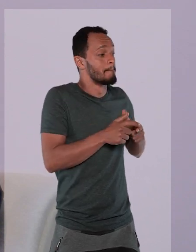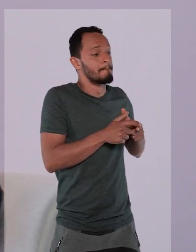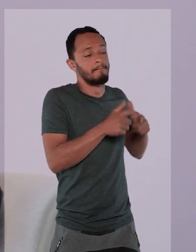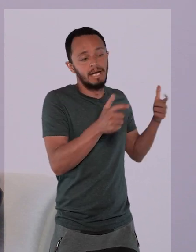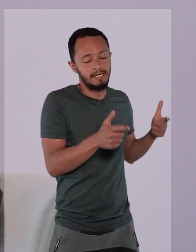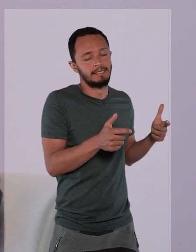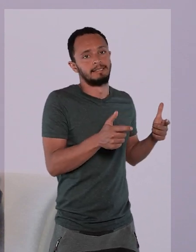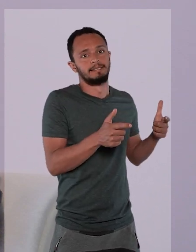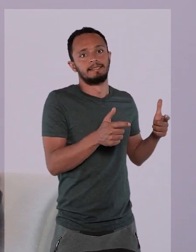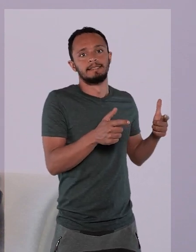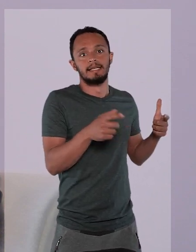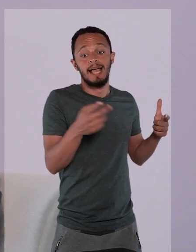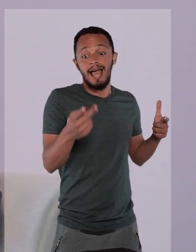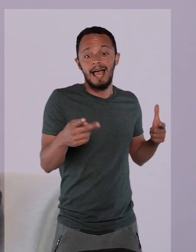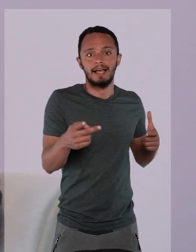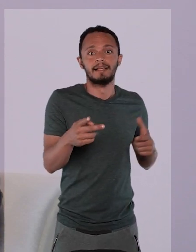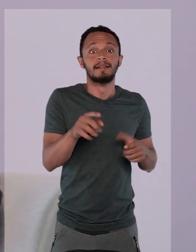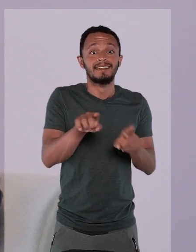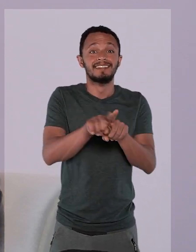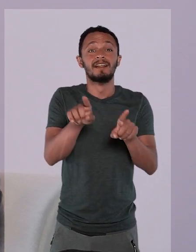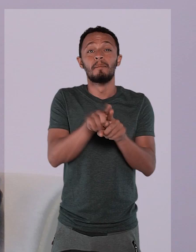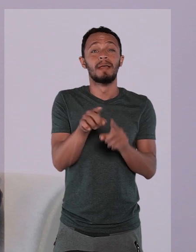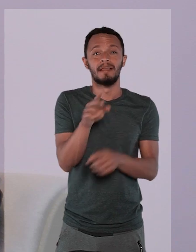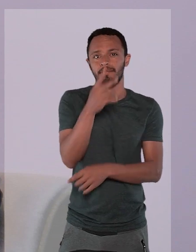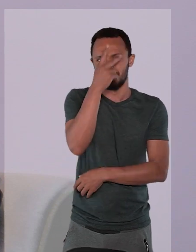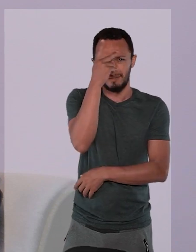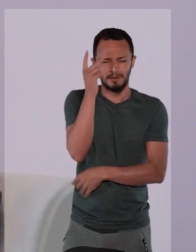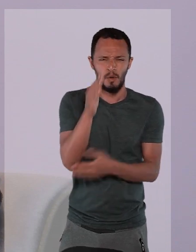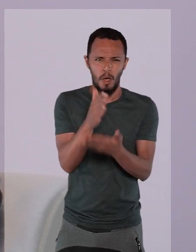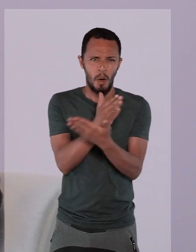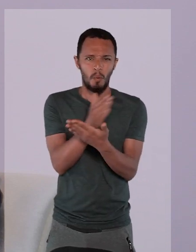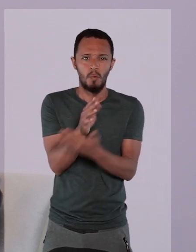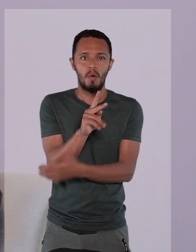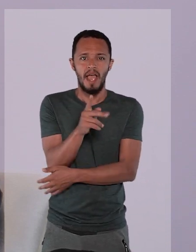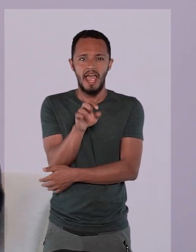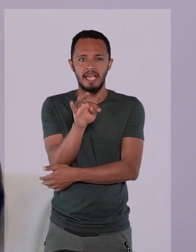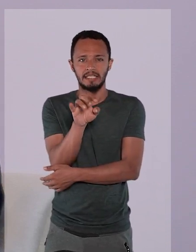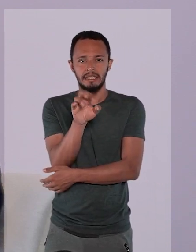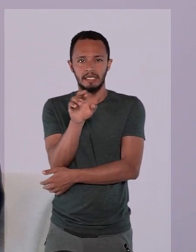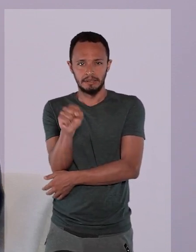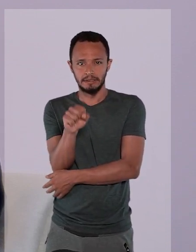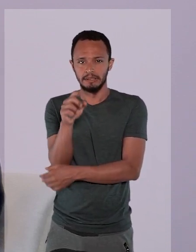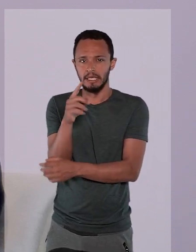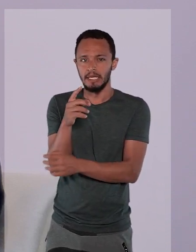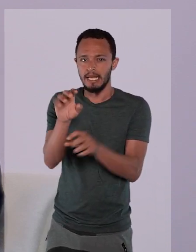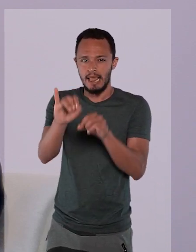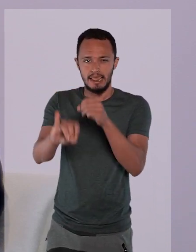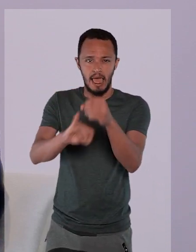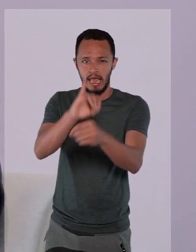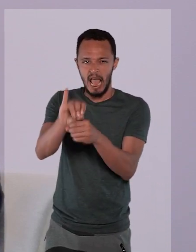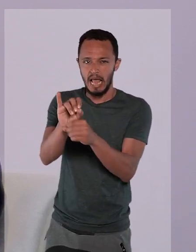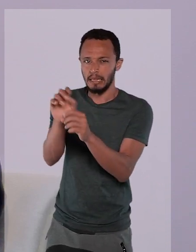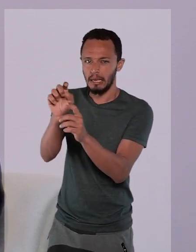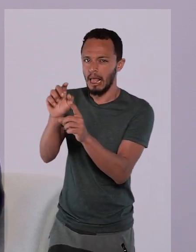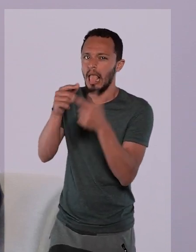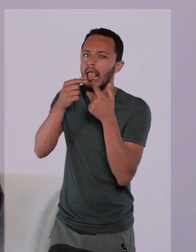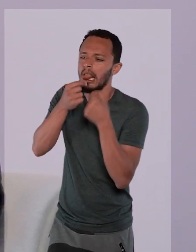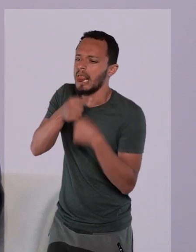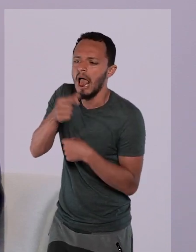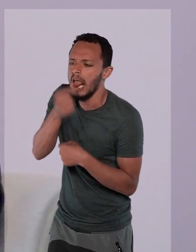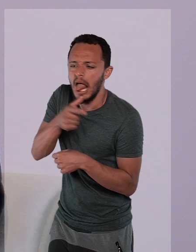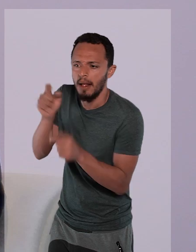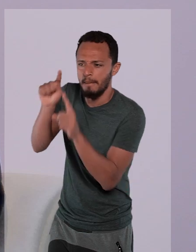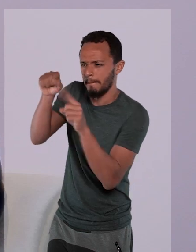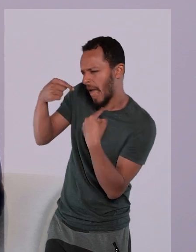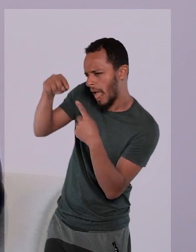colecionamos milhares de haters. Né? Teve um colega nosso, o Reinaldo, né, acompanhando redes sociais, falou: